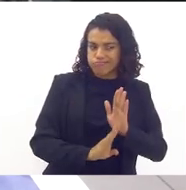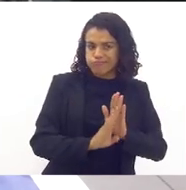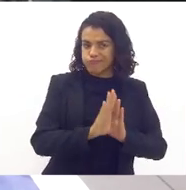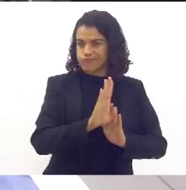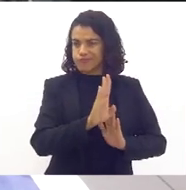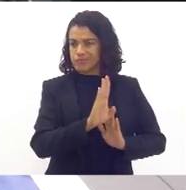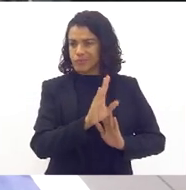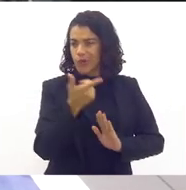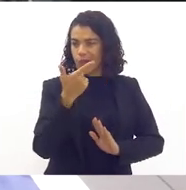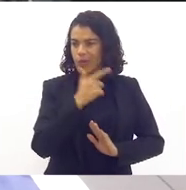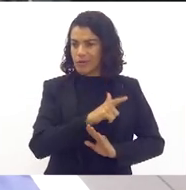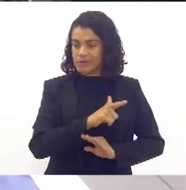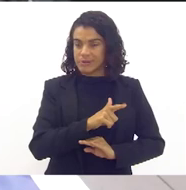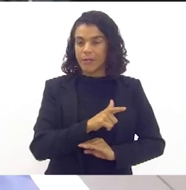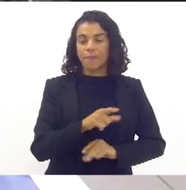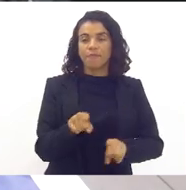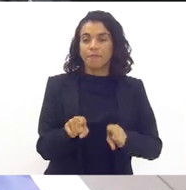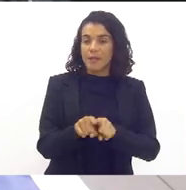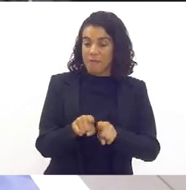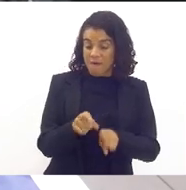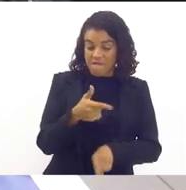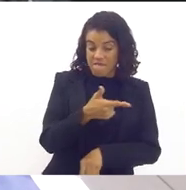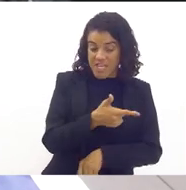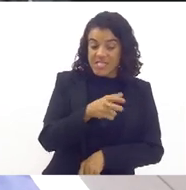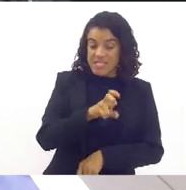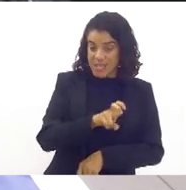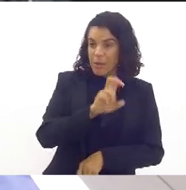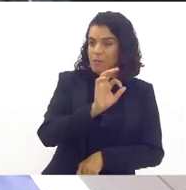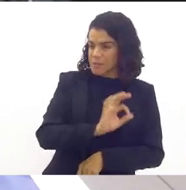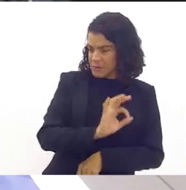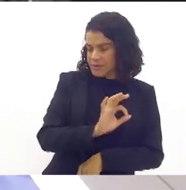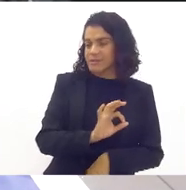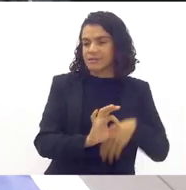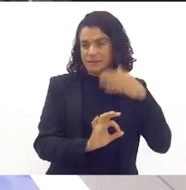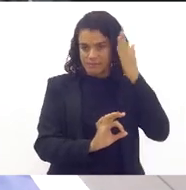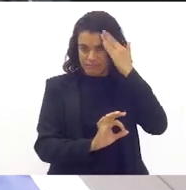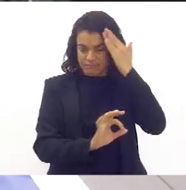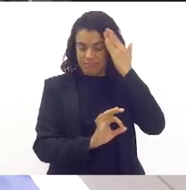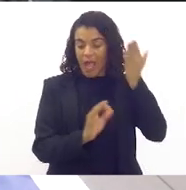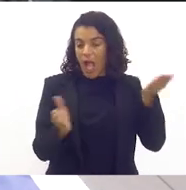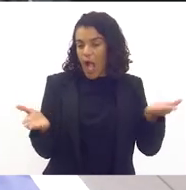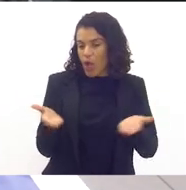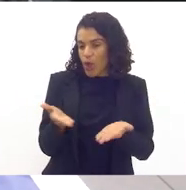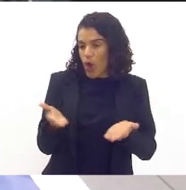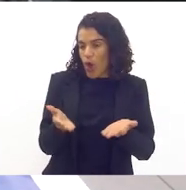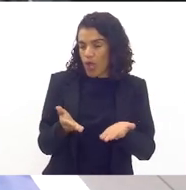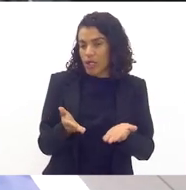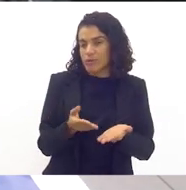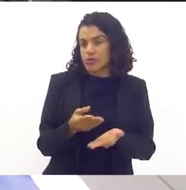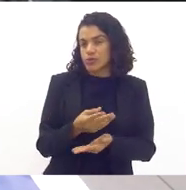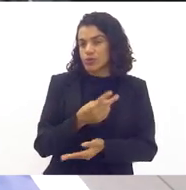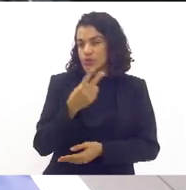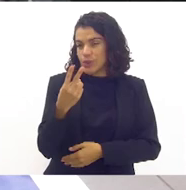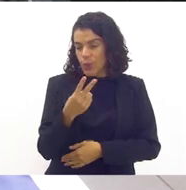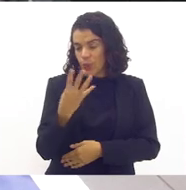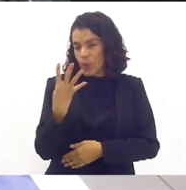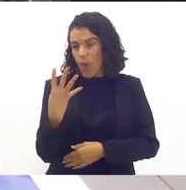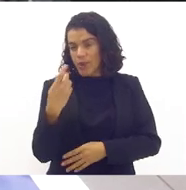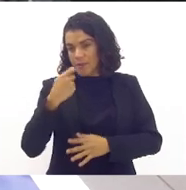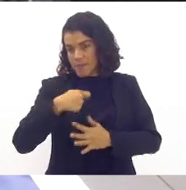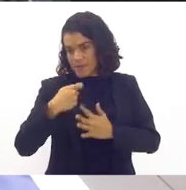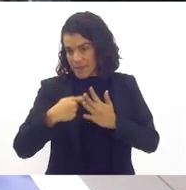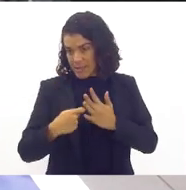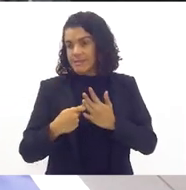atingido. Embora seja de 25%, atualmente, agora no segundo quadrimestre, o relatório de gestão